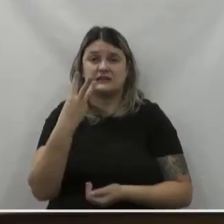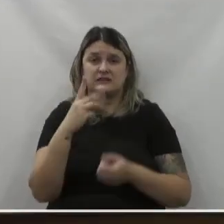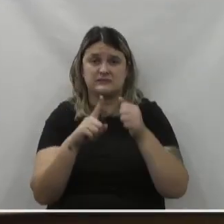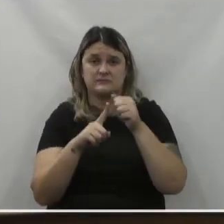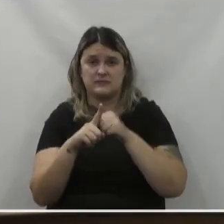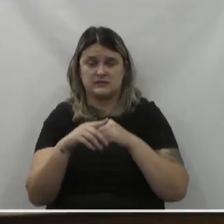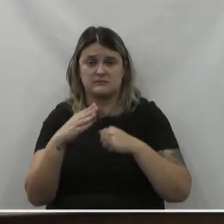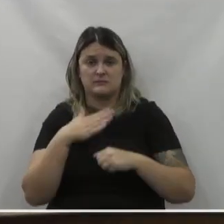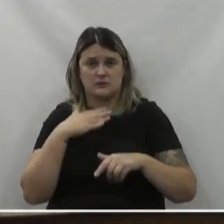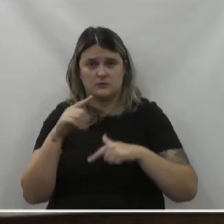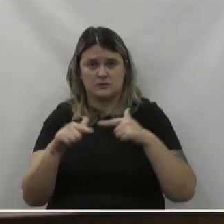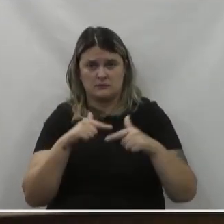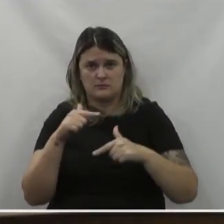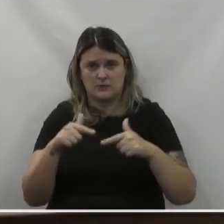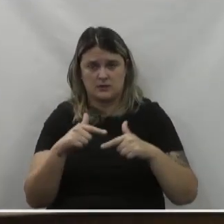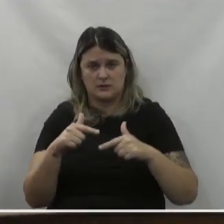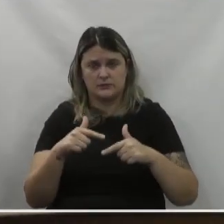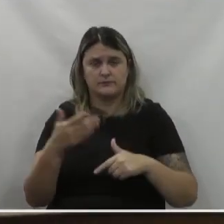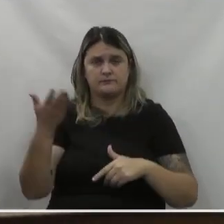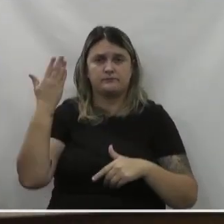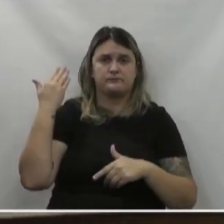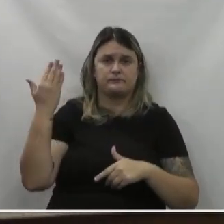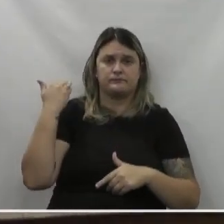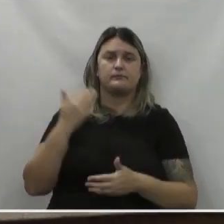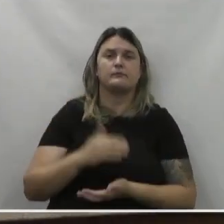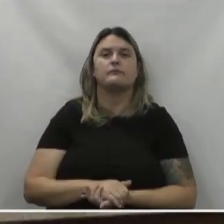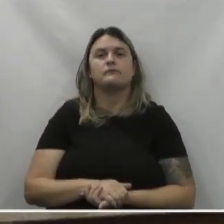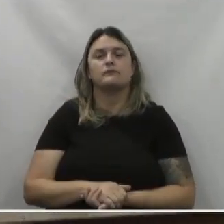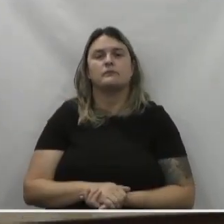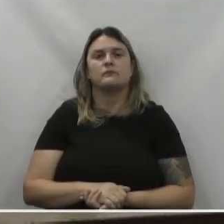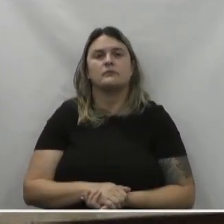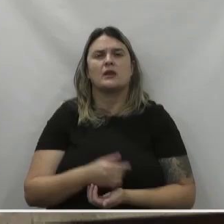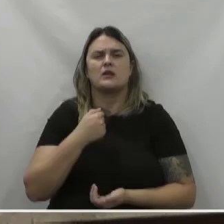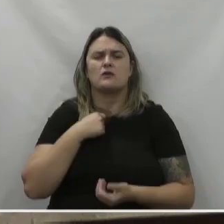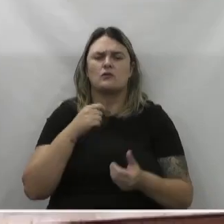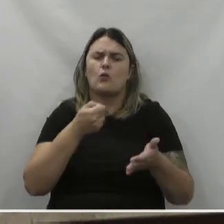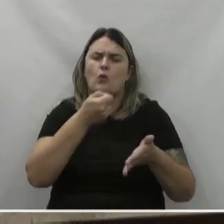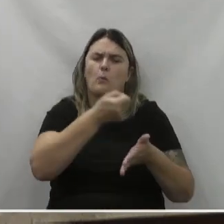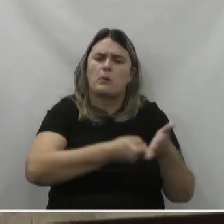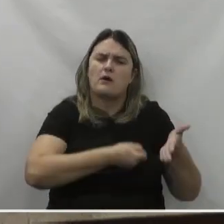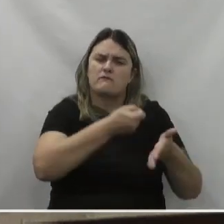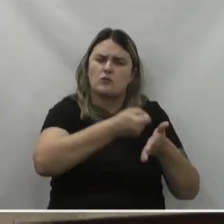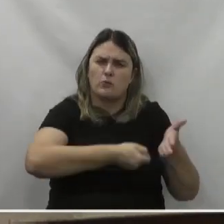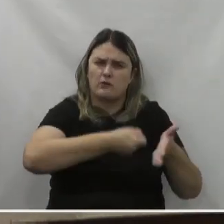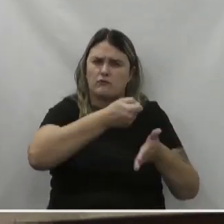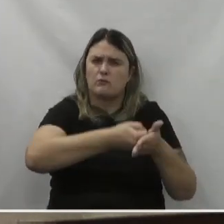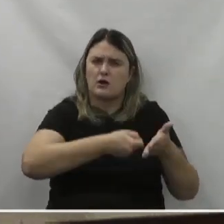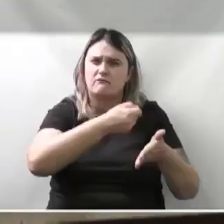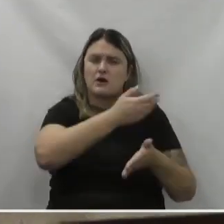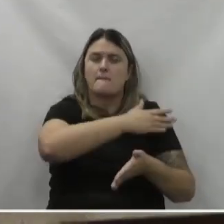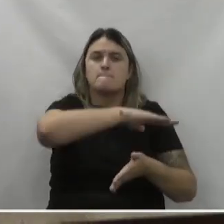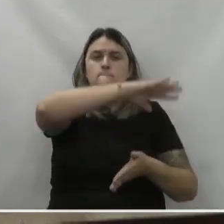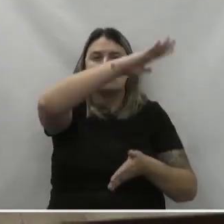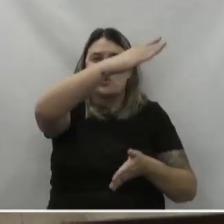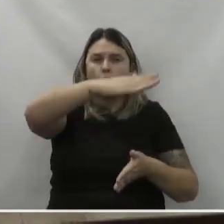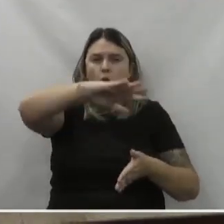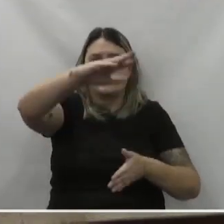meu mandato, no primeiro mandato, eu fazia muita cobrança do morro na Ponte do